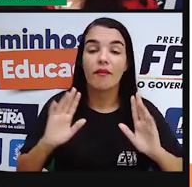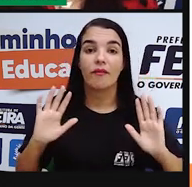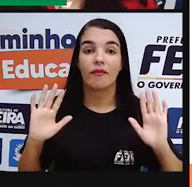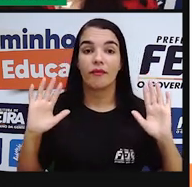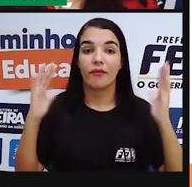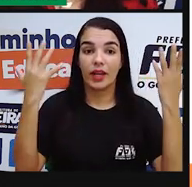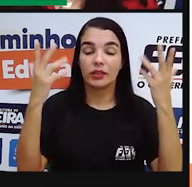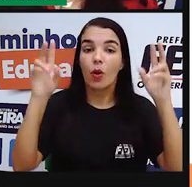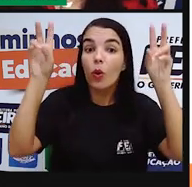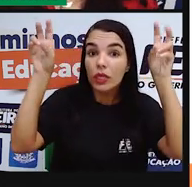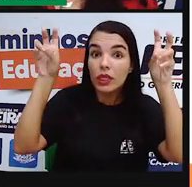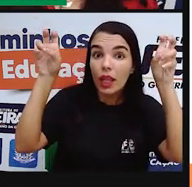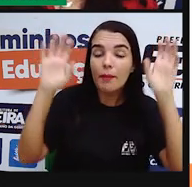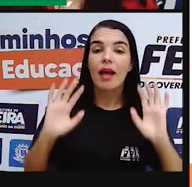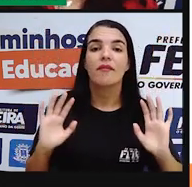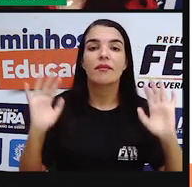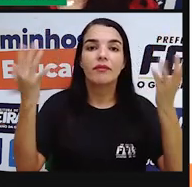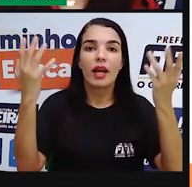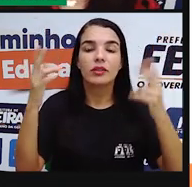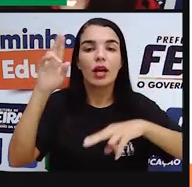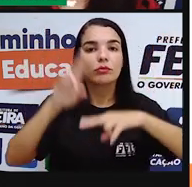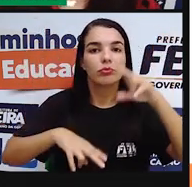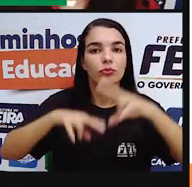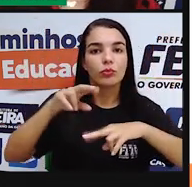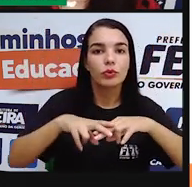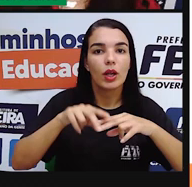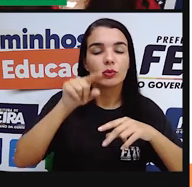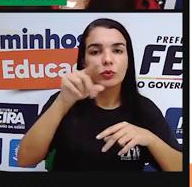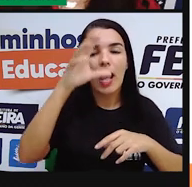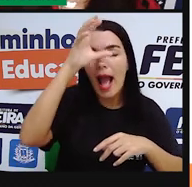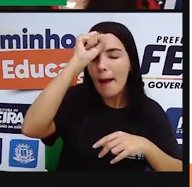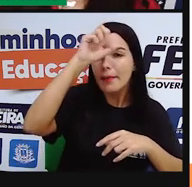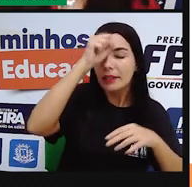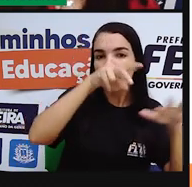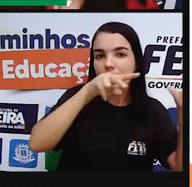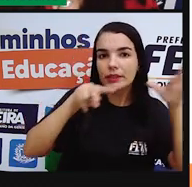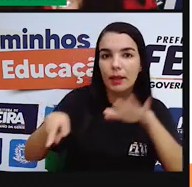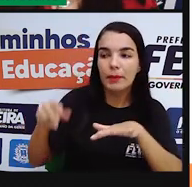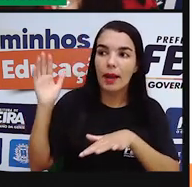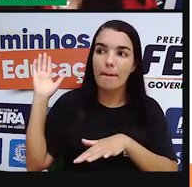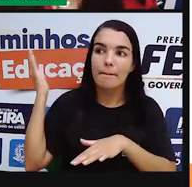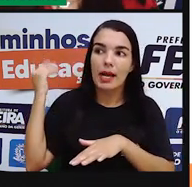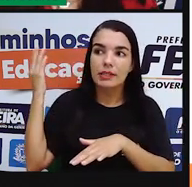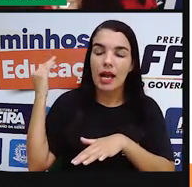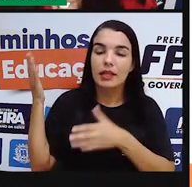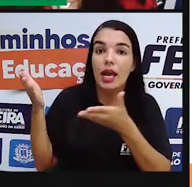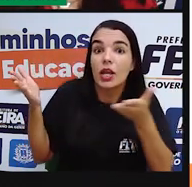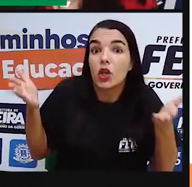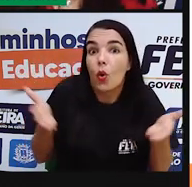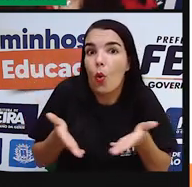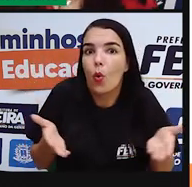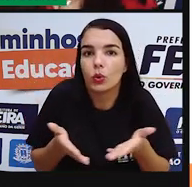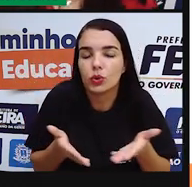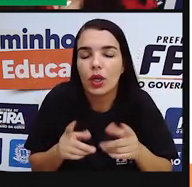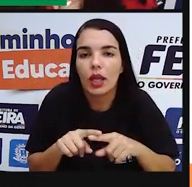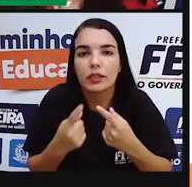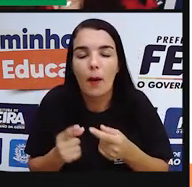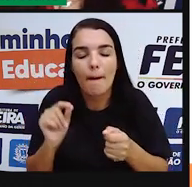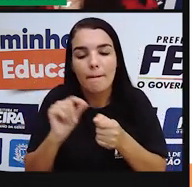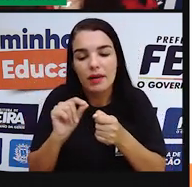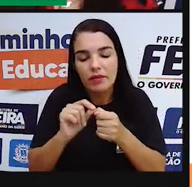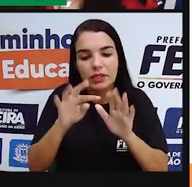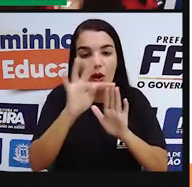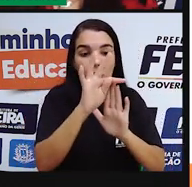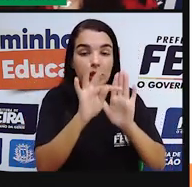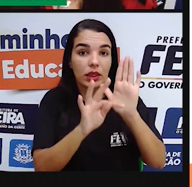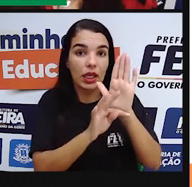festas juninas, de acordo com tudo que vocês aprenderam na semana passada e o que aprenderam hoje. Para produzir o